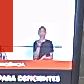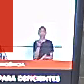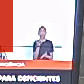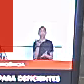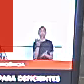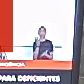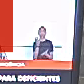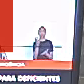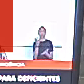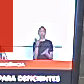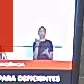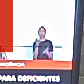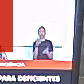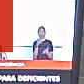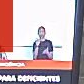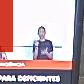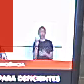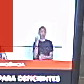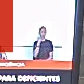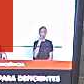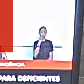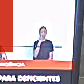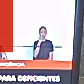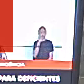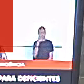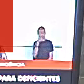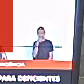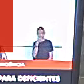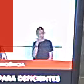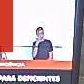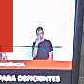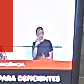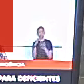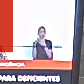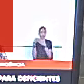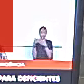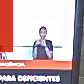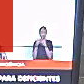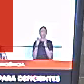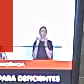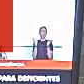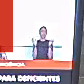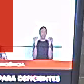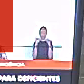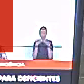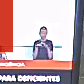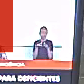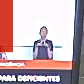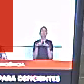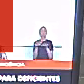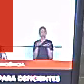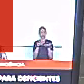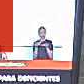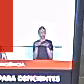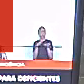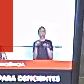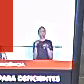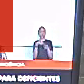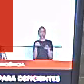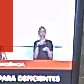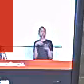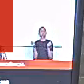a postura da Denise de fazer esse pedido e de fazer toda essa mobilização para que essa